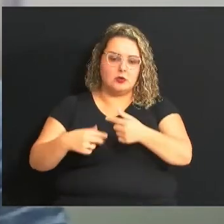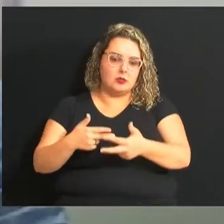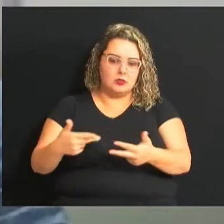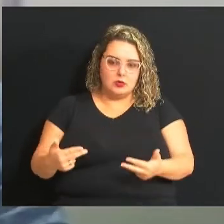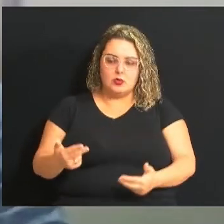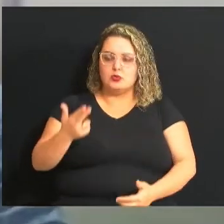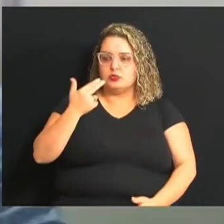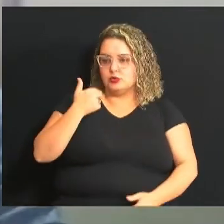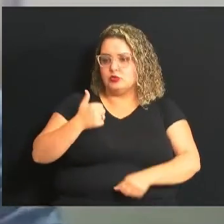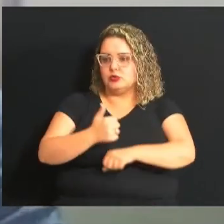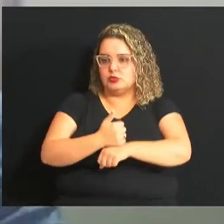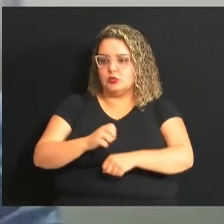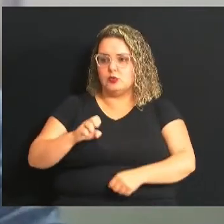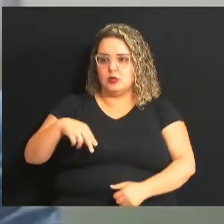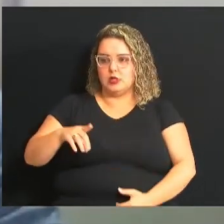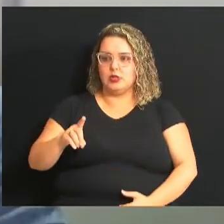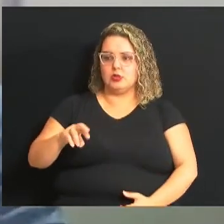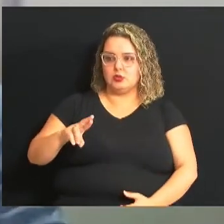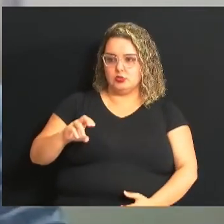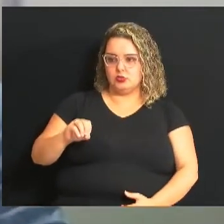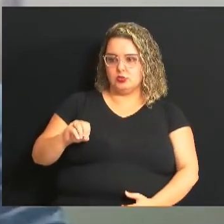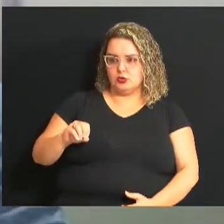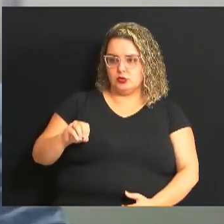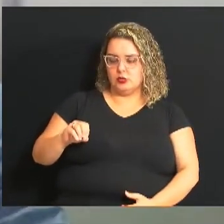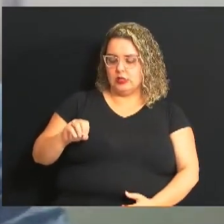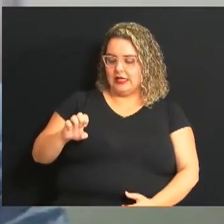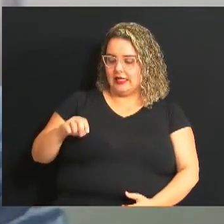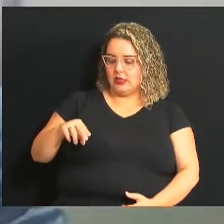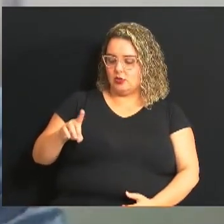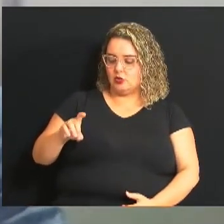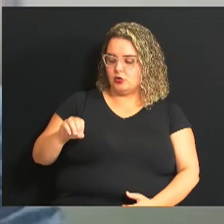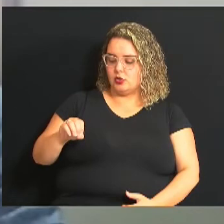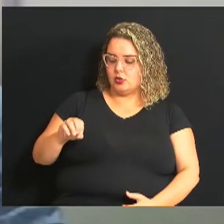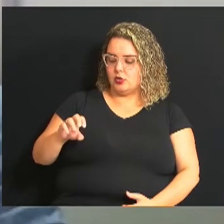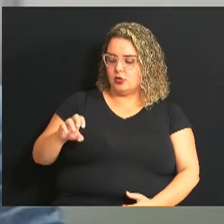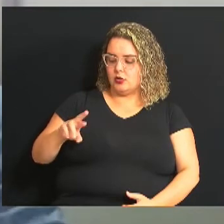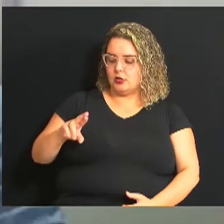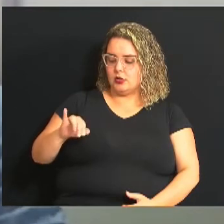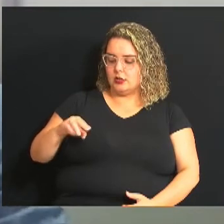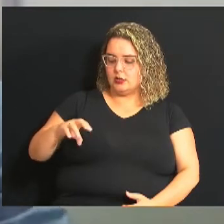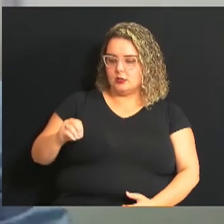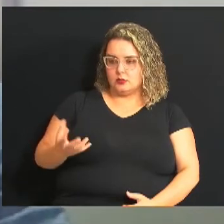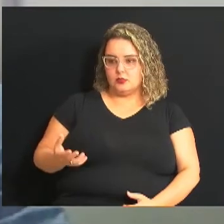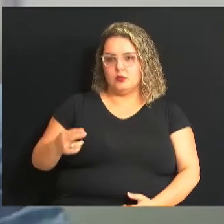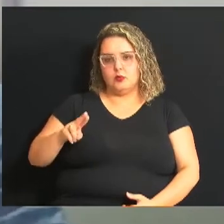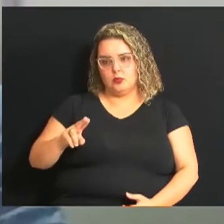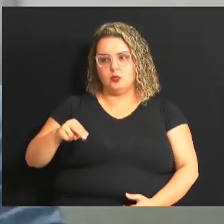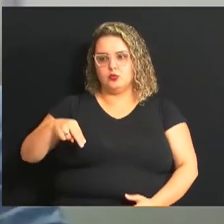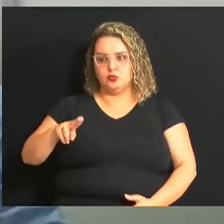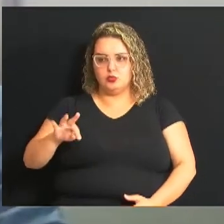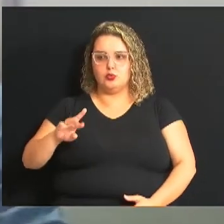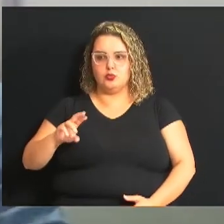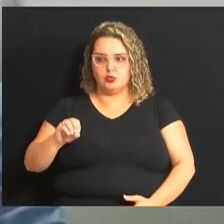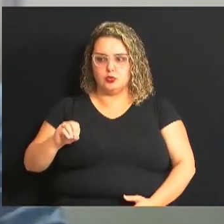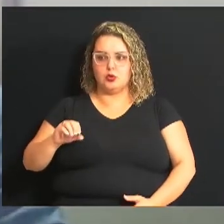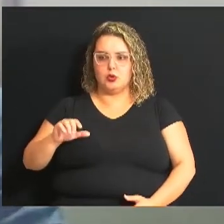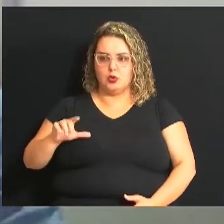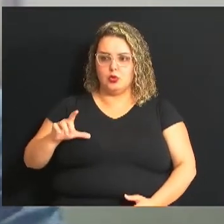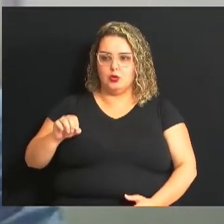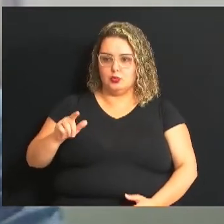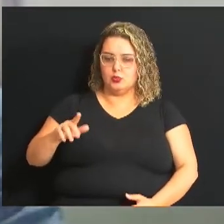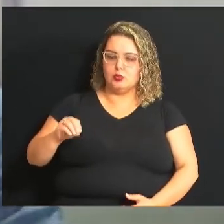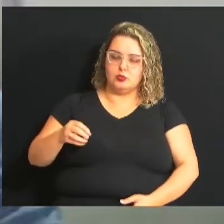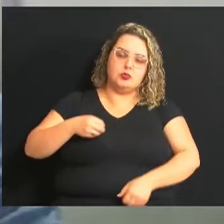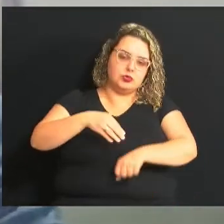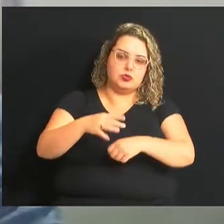nutricionista, o seu endócrino, o seu nutrólogo identificou que faça sentido você suplementar. Mas essas aguinhas coloridas, né, da academia,